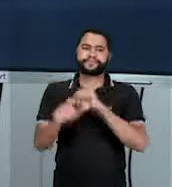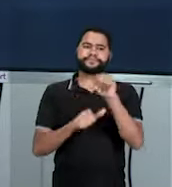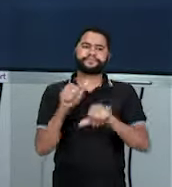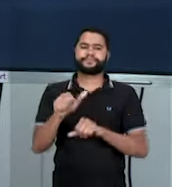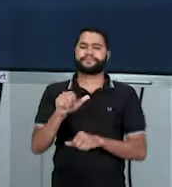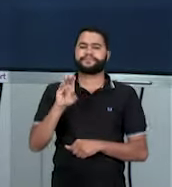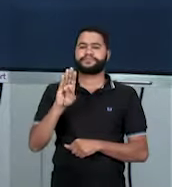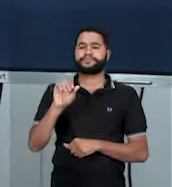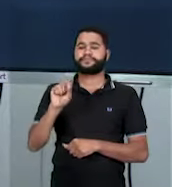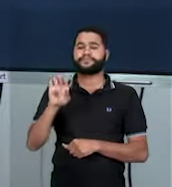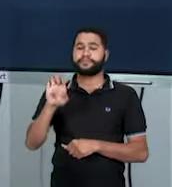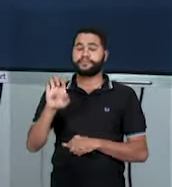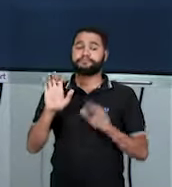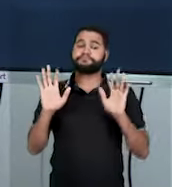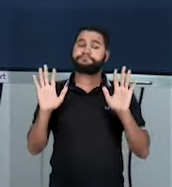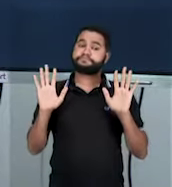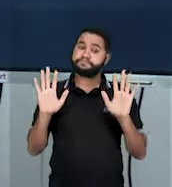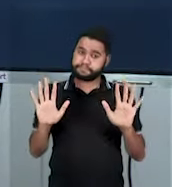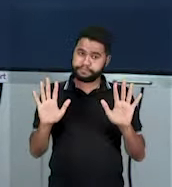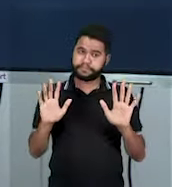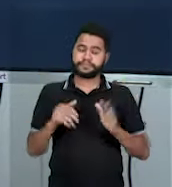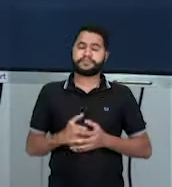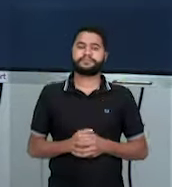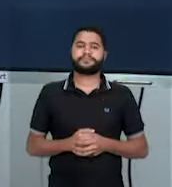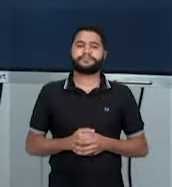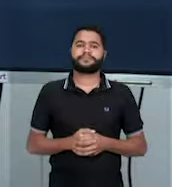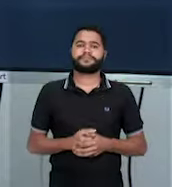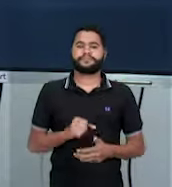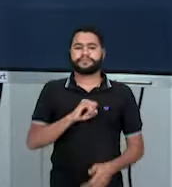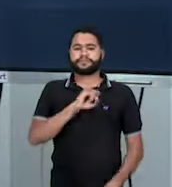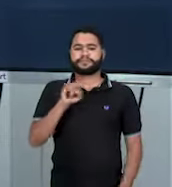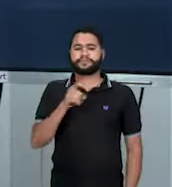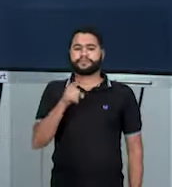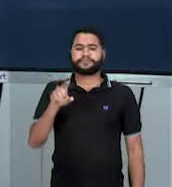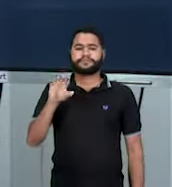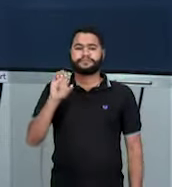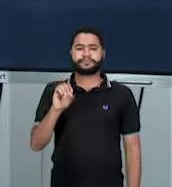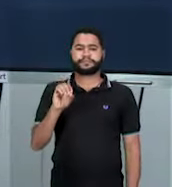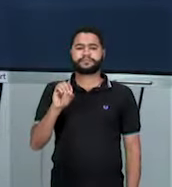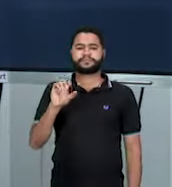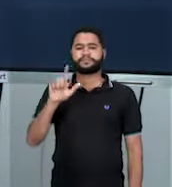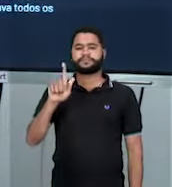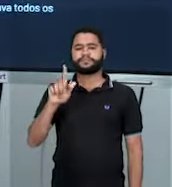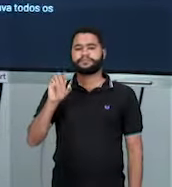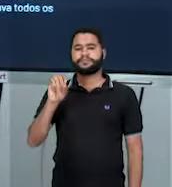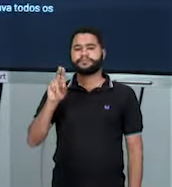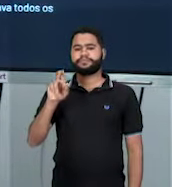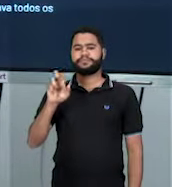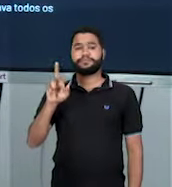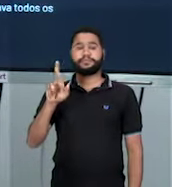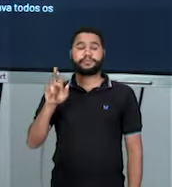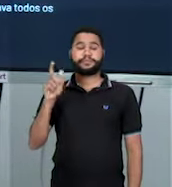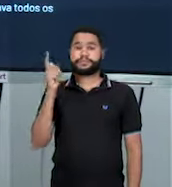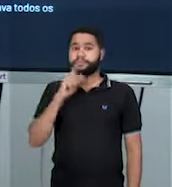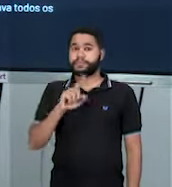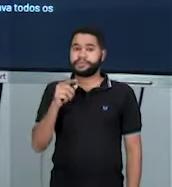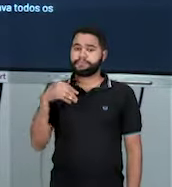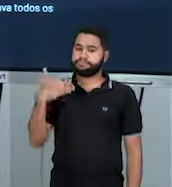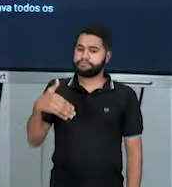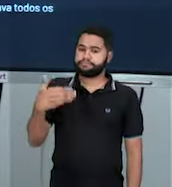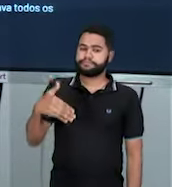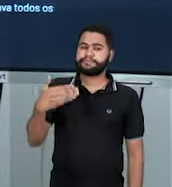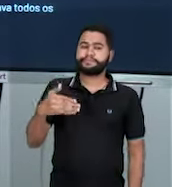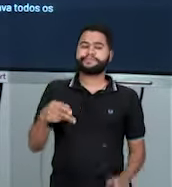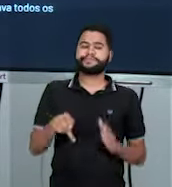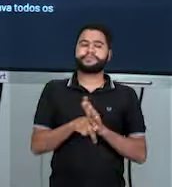base. Porém, né, como João Goulart não conseguia avançar com esse projeto das reformas